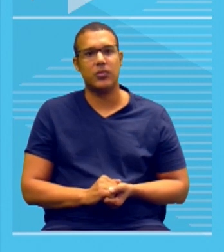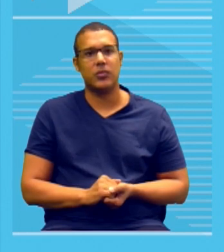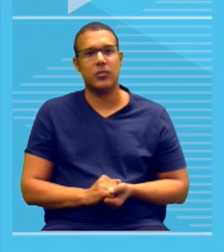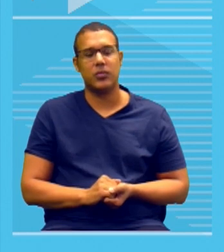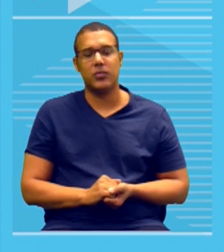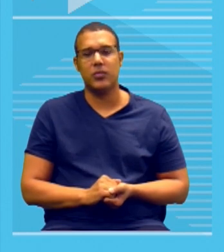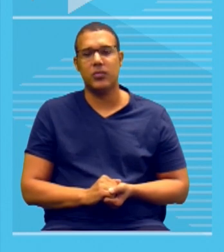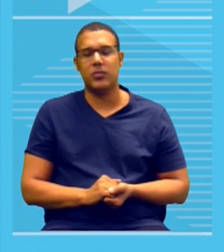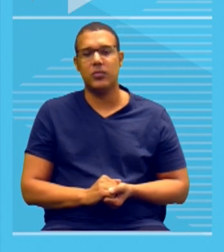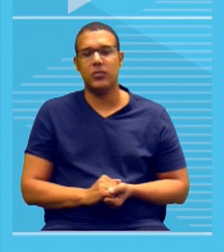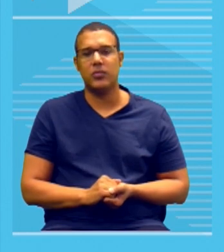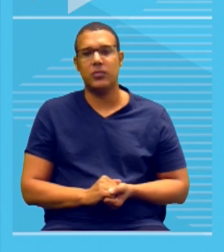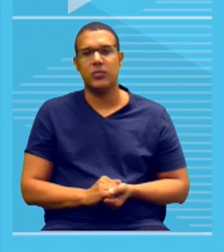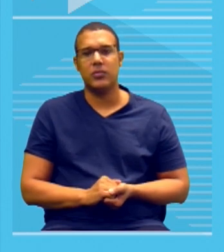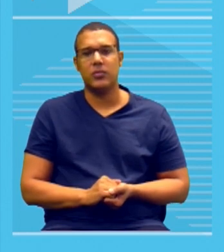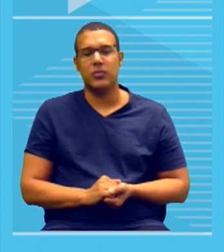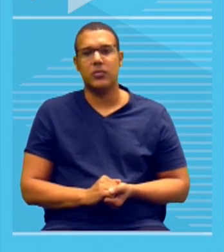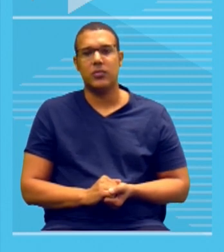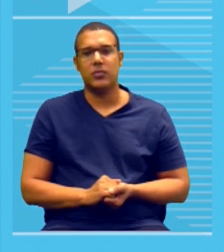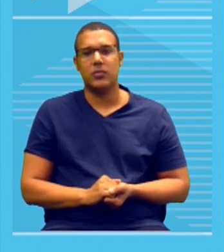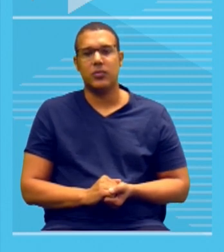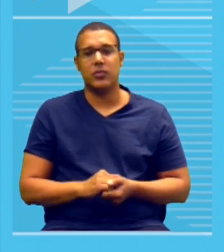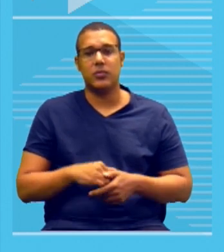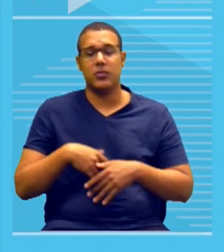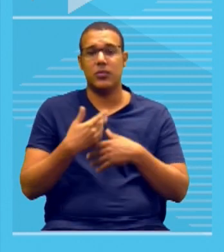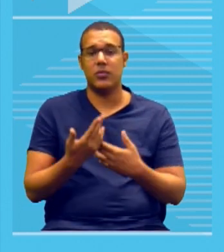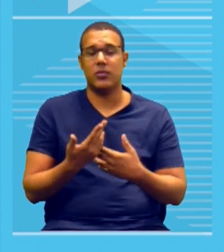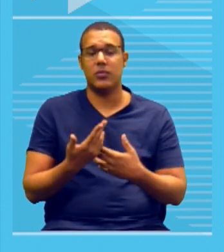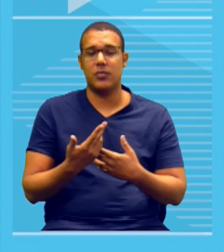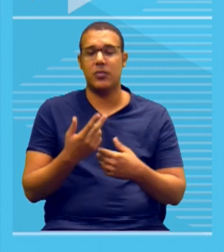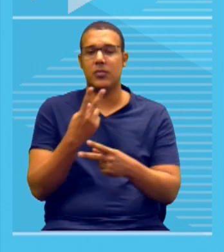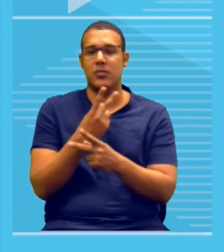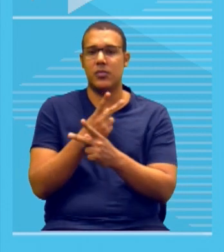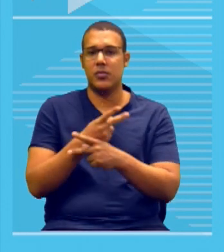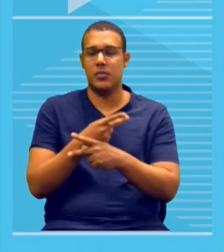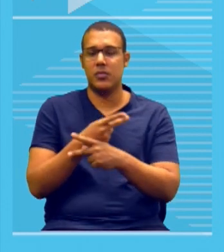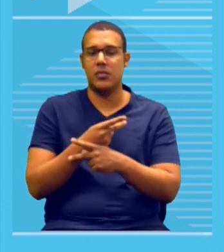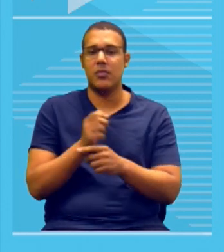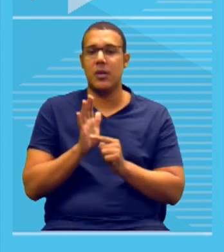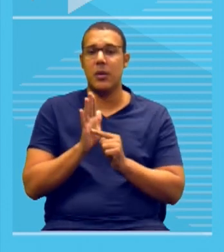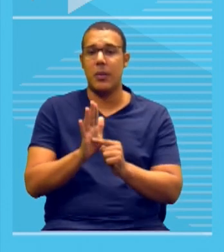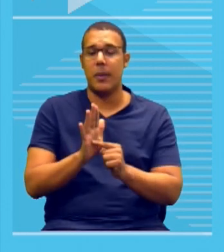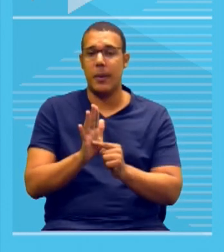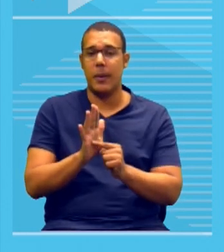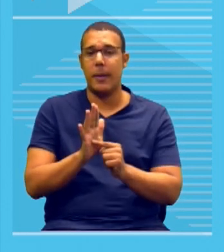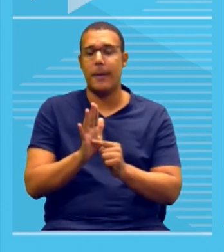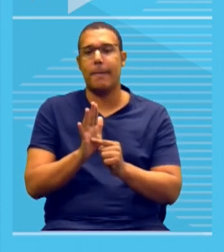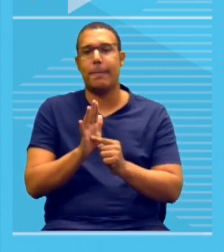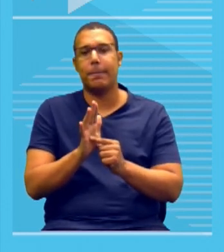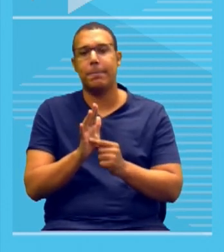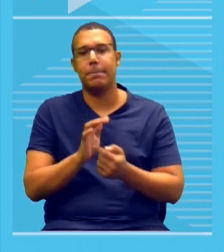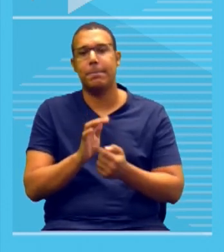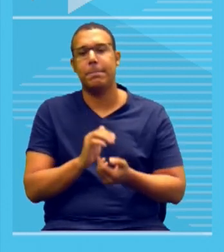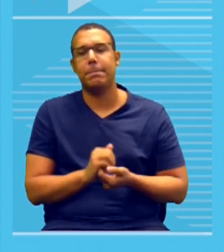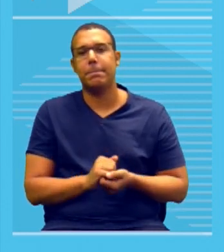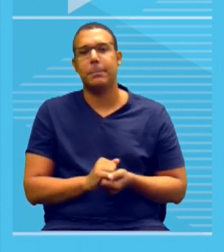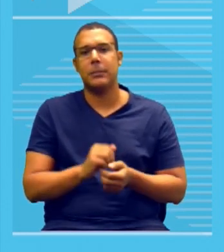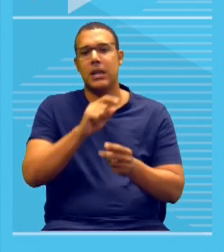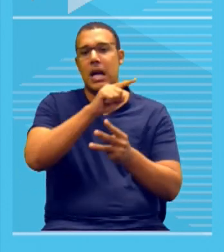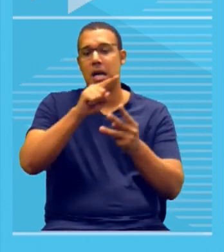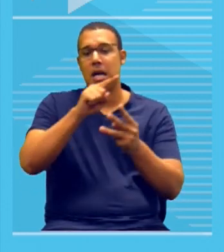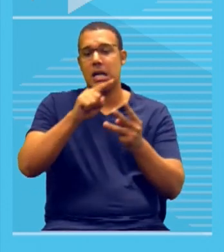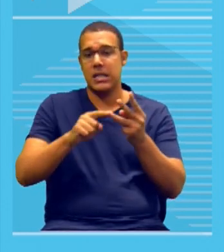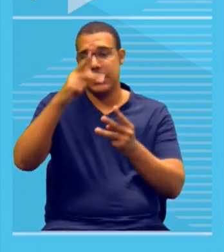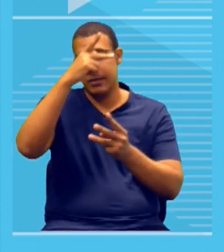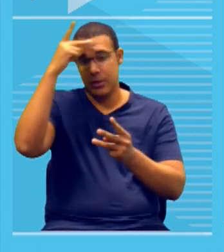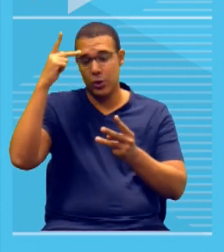né o os pronomes né eles indicam também as três pessoas